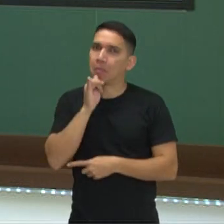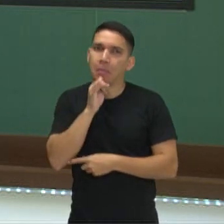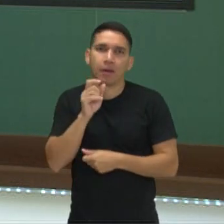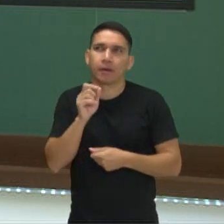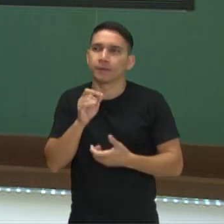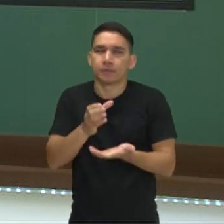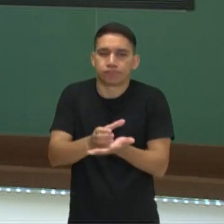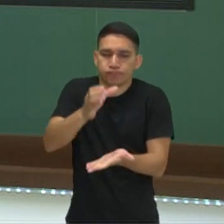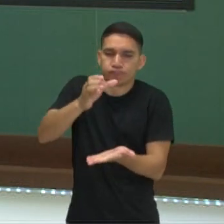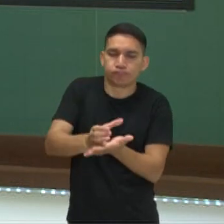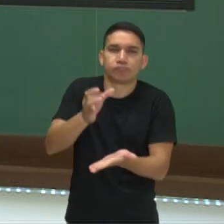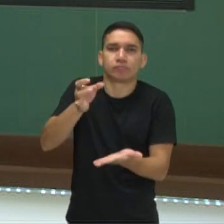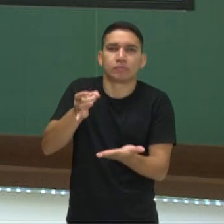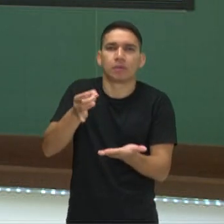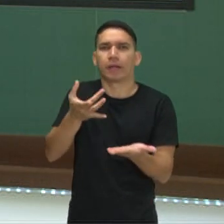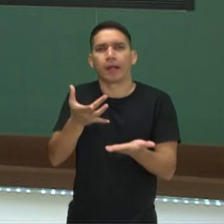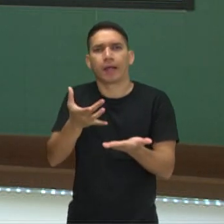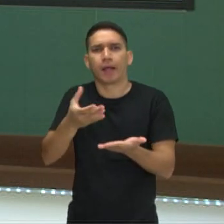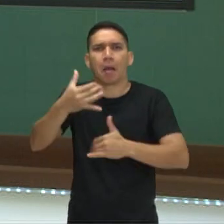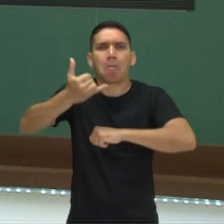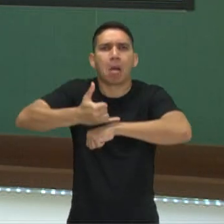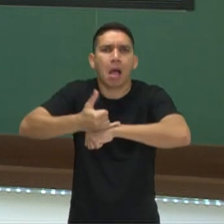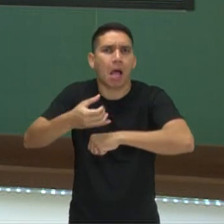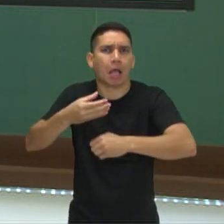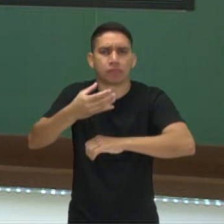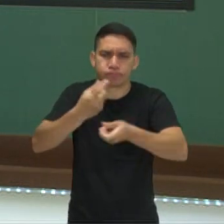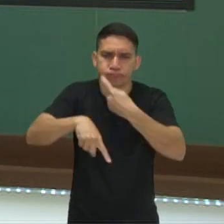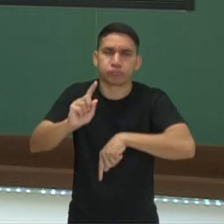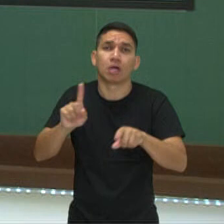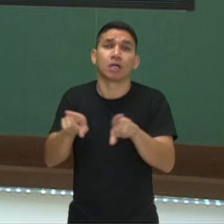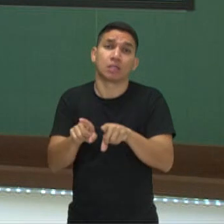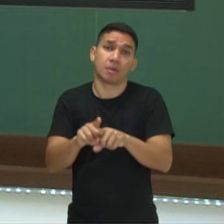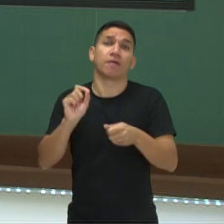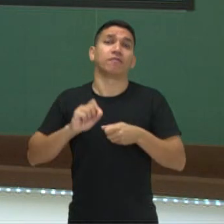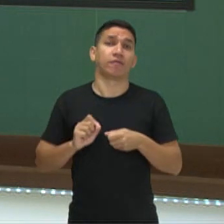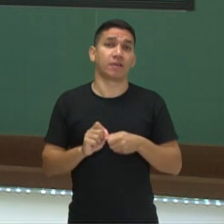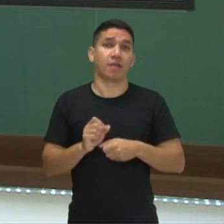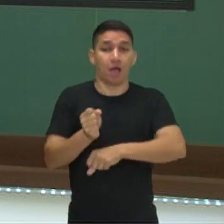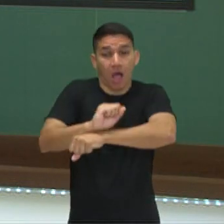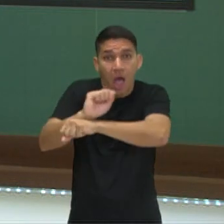latinha de alumínio até a montagem de um carro. Muito bem.